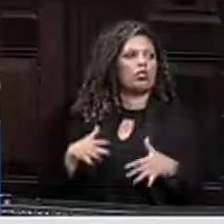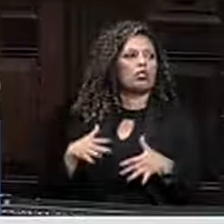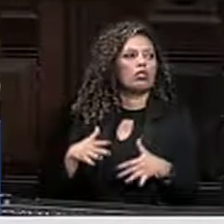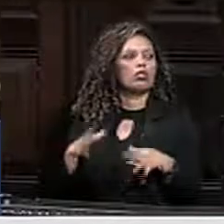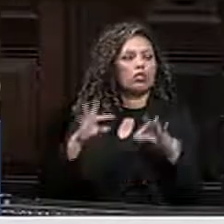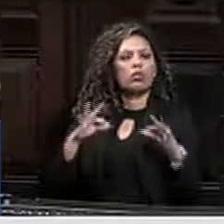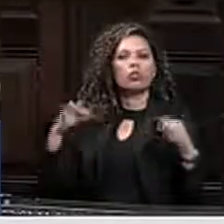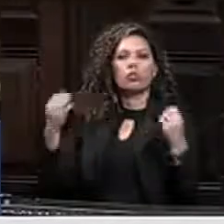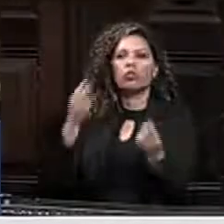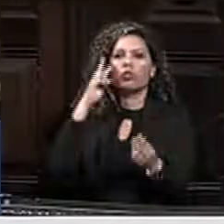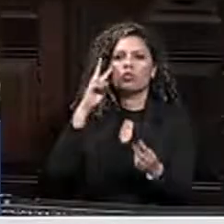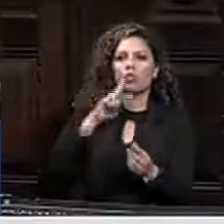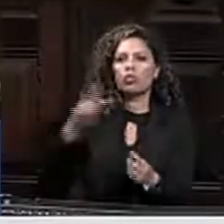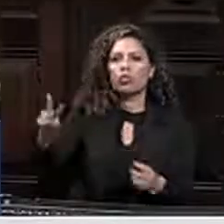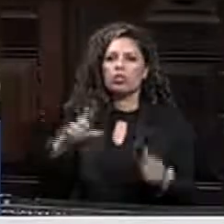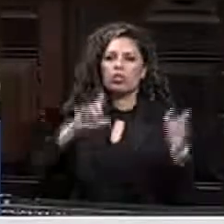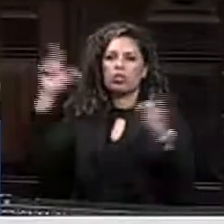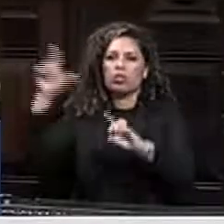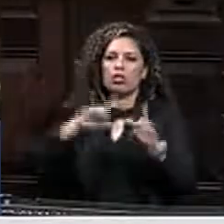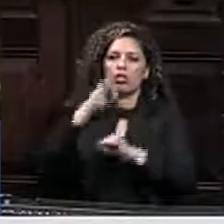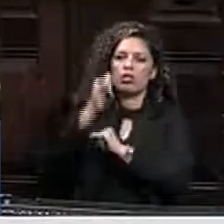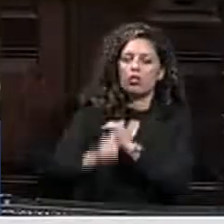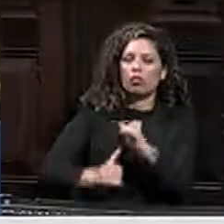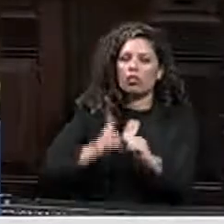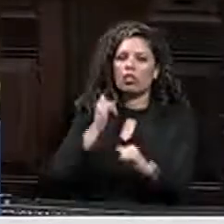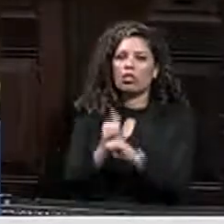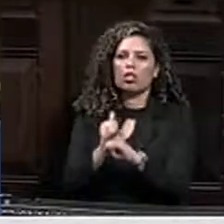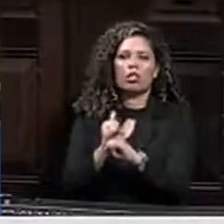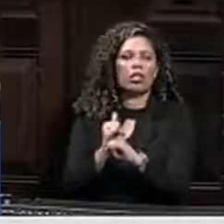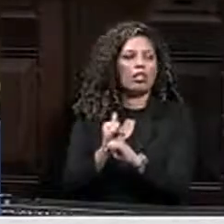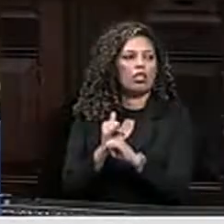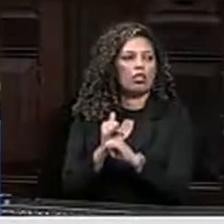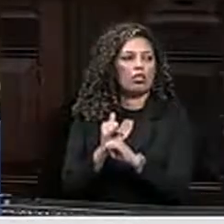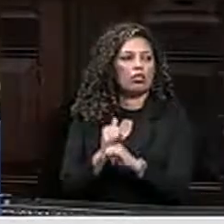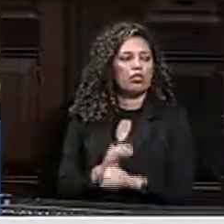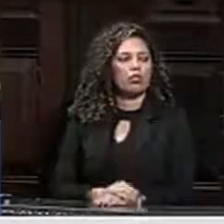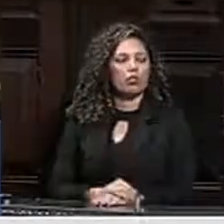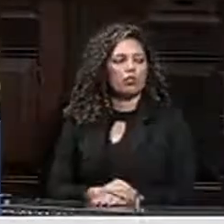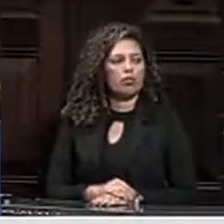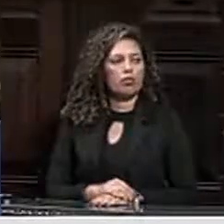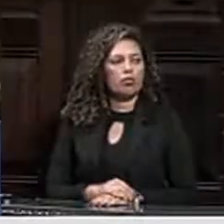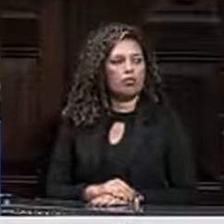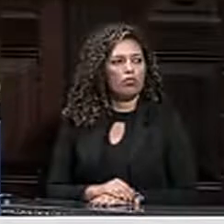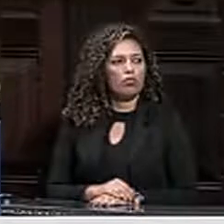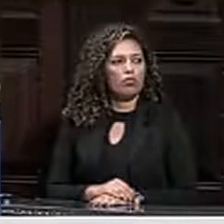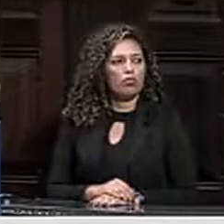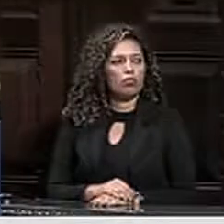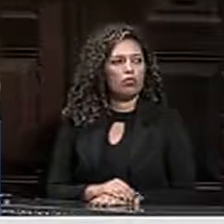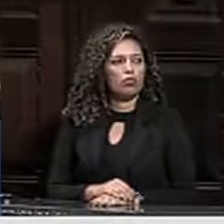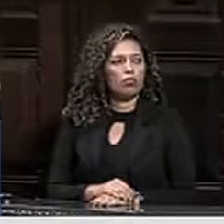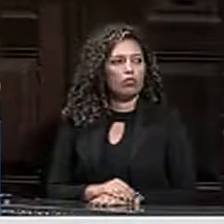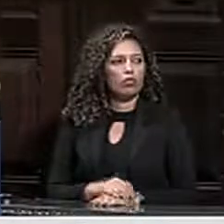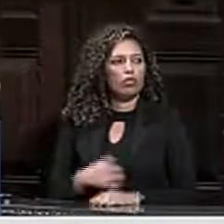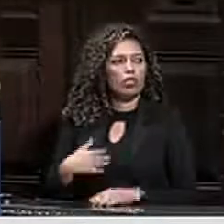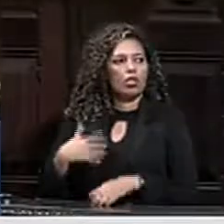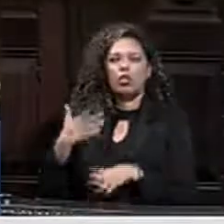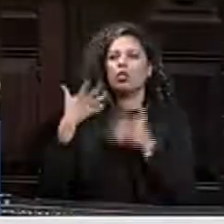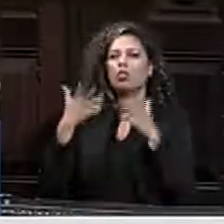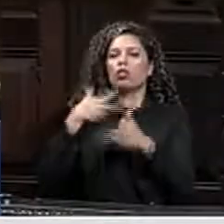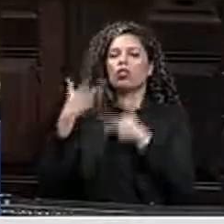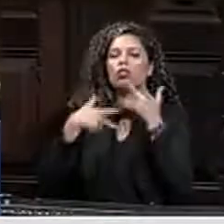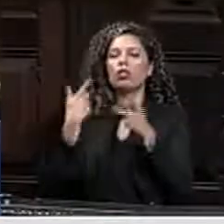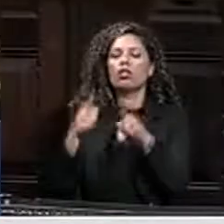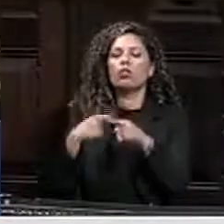nos assistem pela TV Relé e aqueles que nos acompanham pelas redes sociais. Eu me inscrevi porque esse